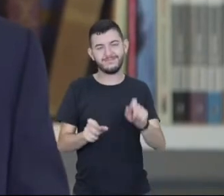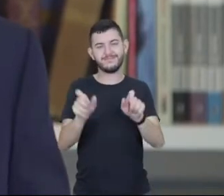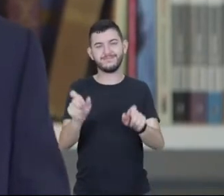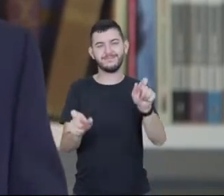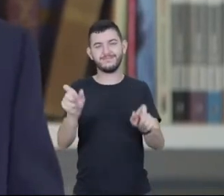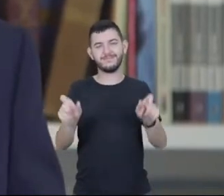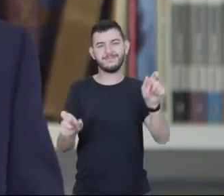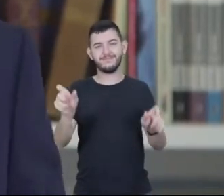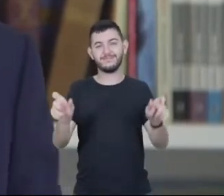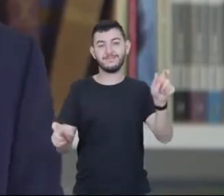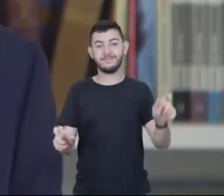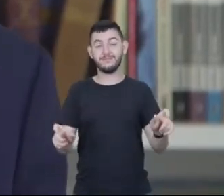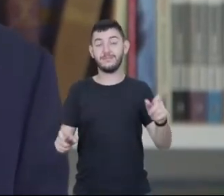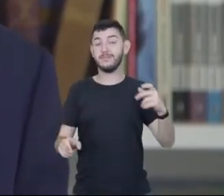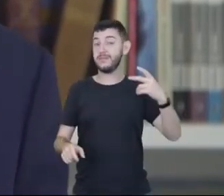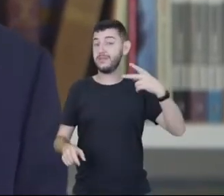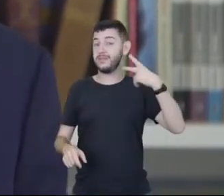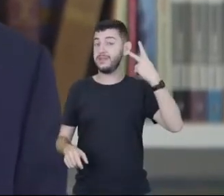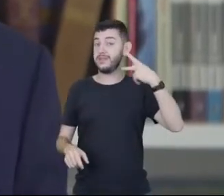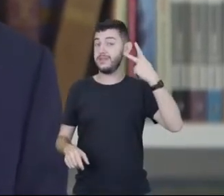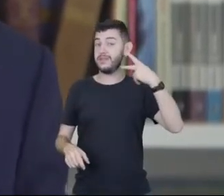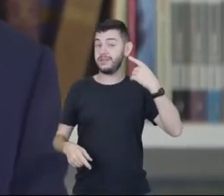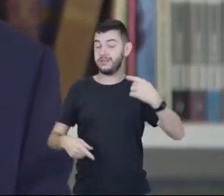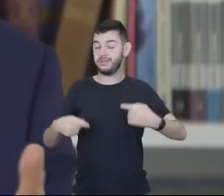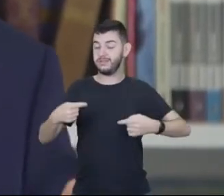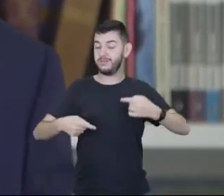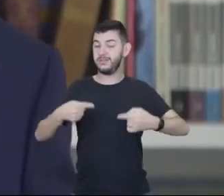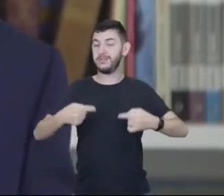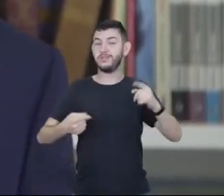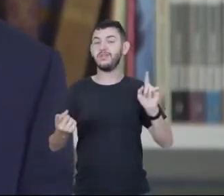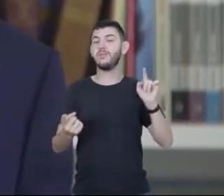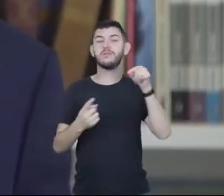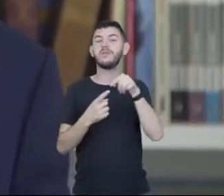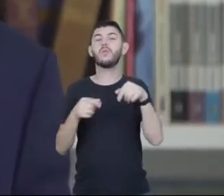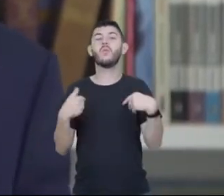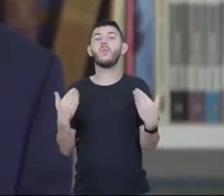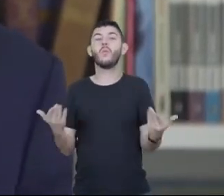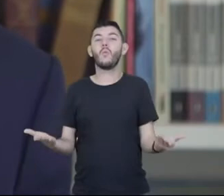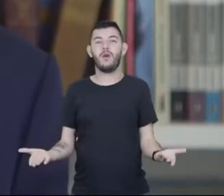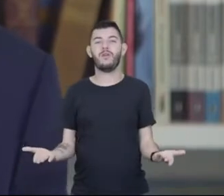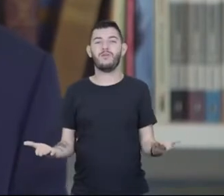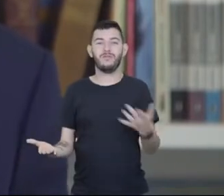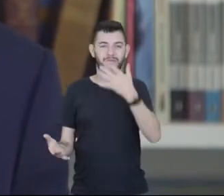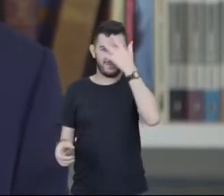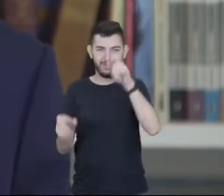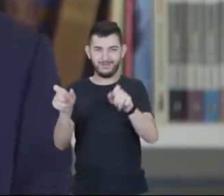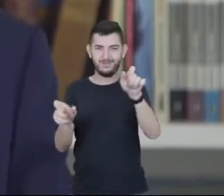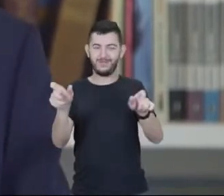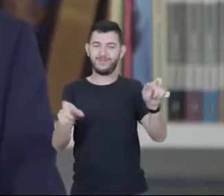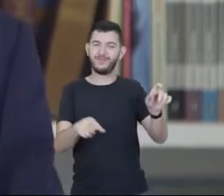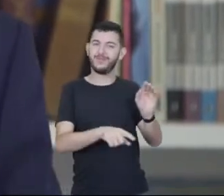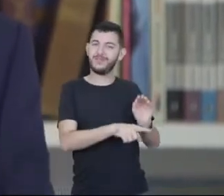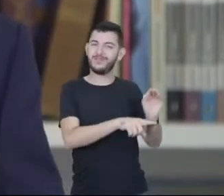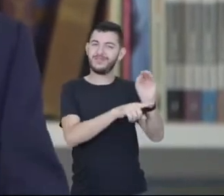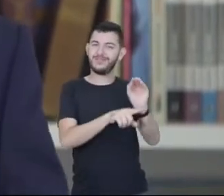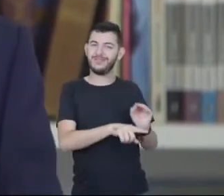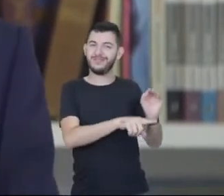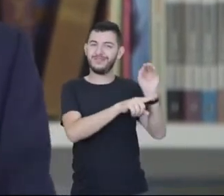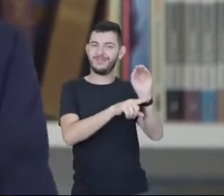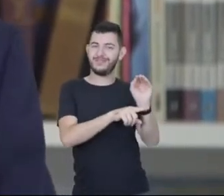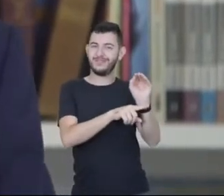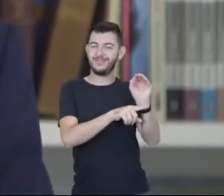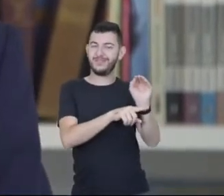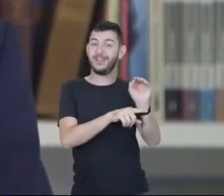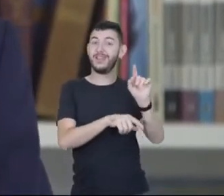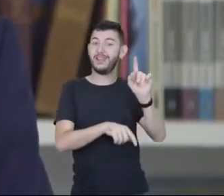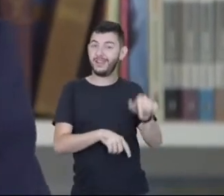destina a cuidar de gente é de Gente que trata a política gente em